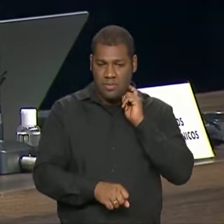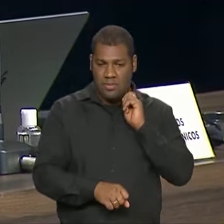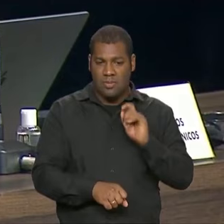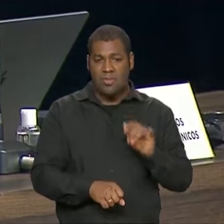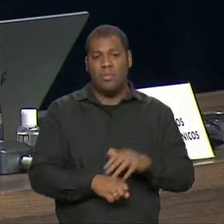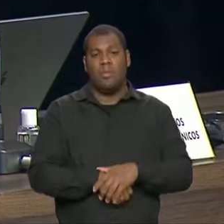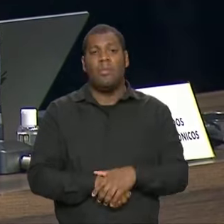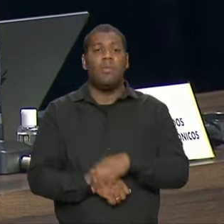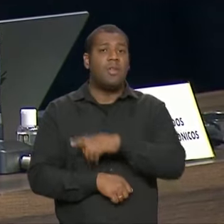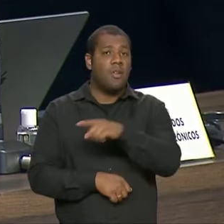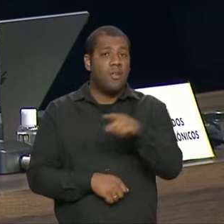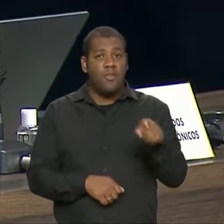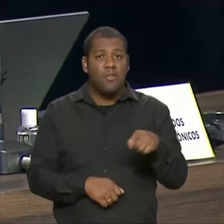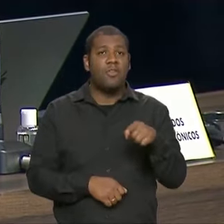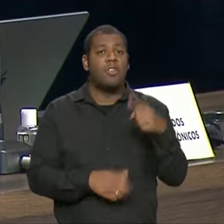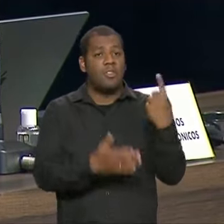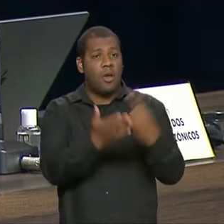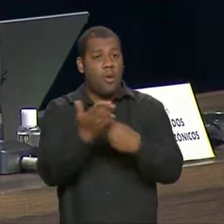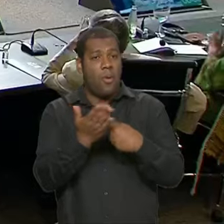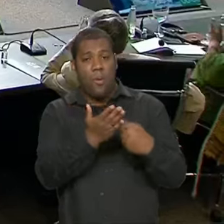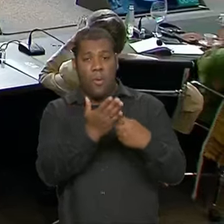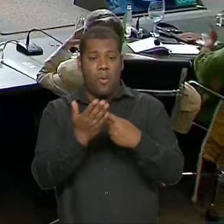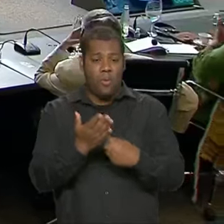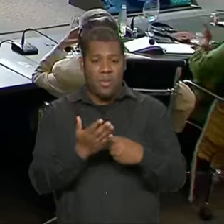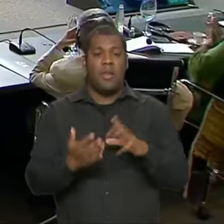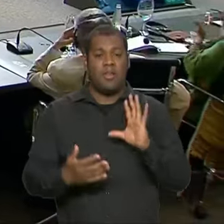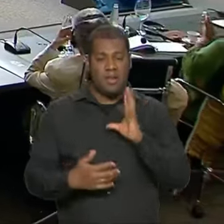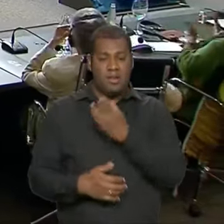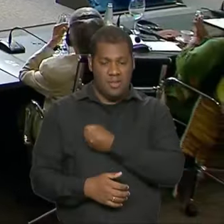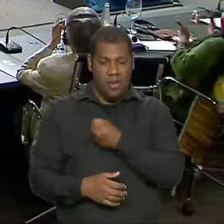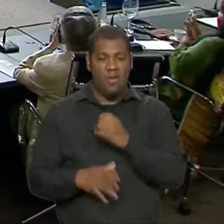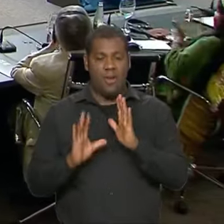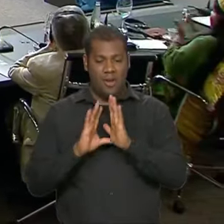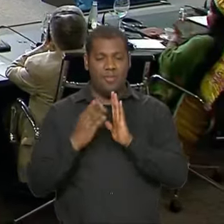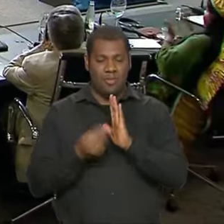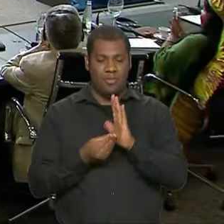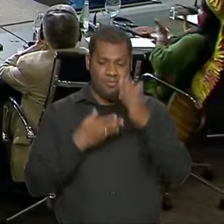ao que é acordado para salvar a Amazônia. Muito obrigado.